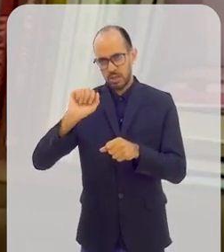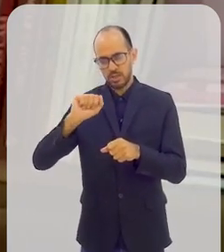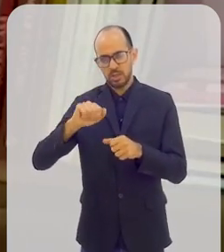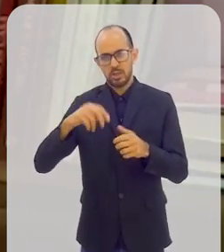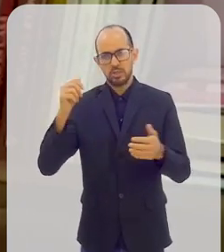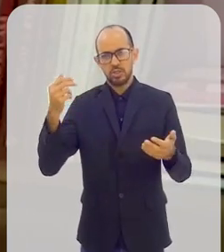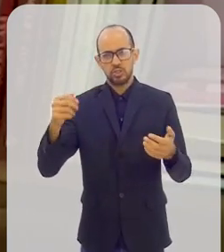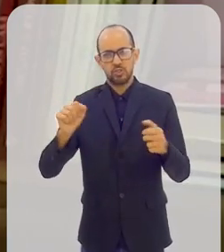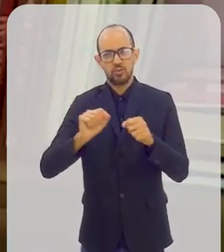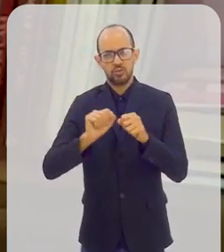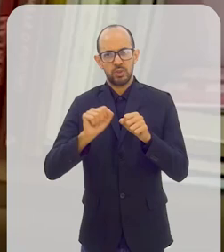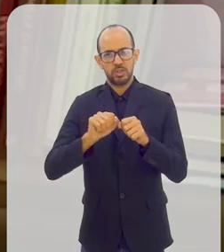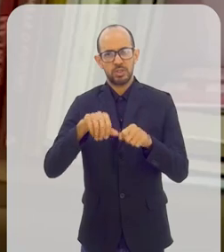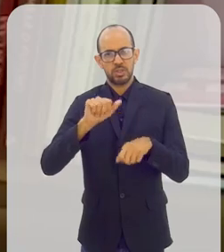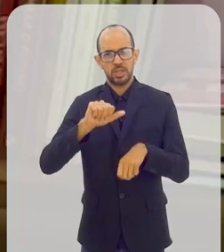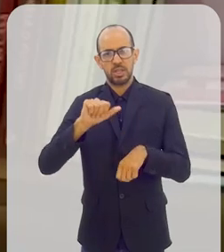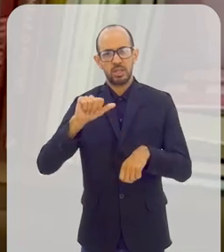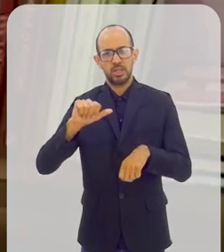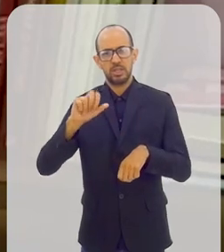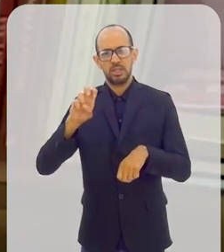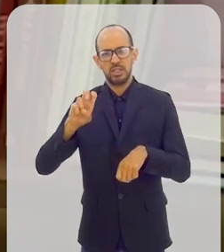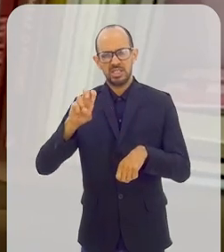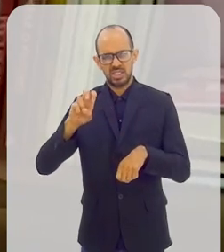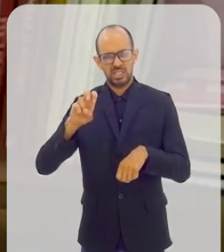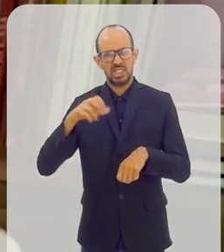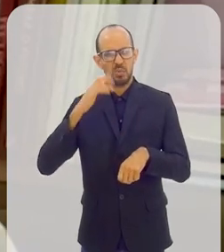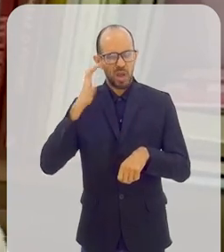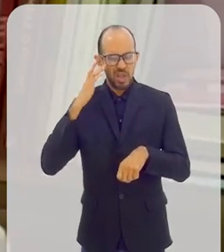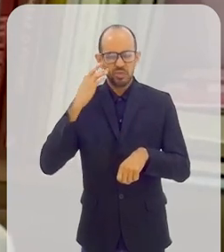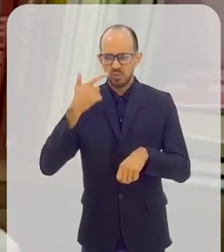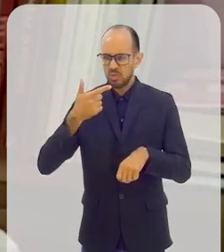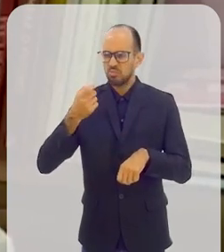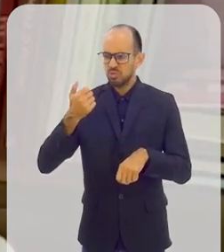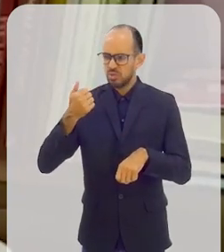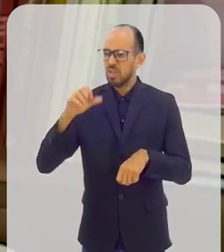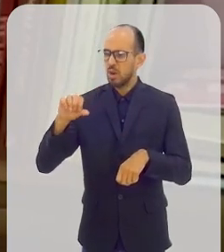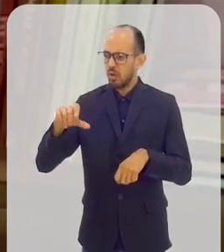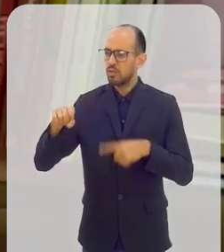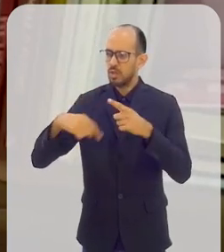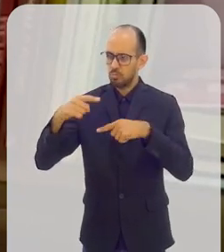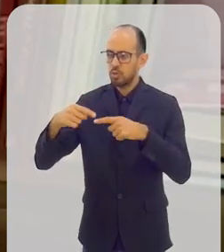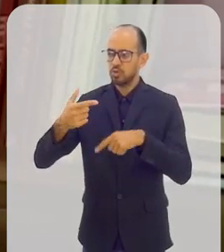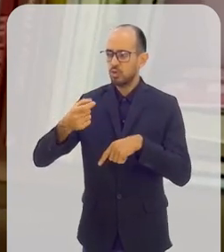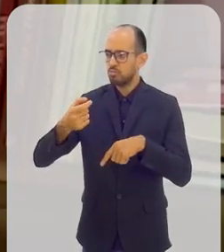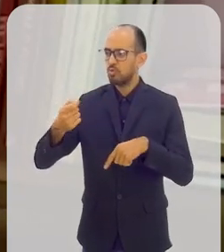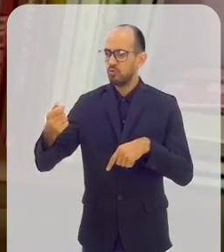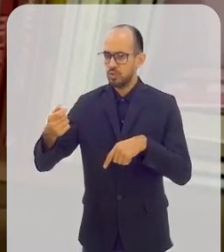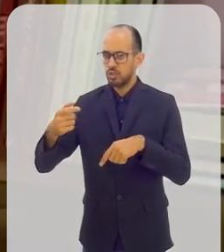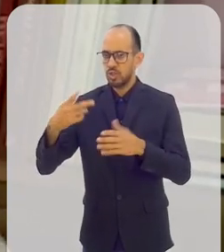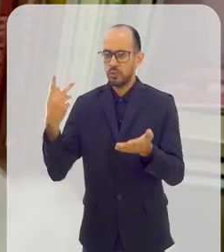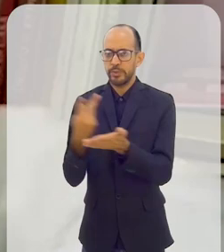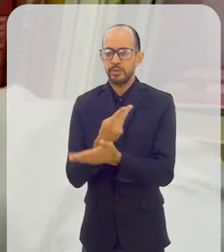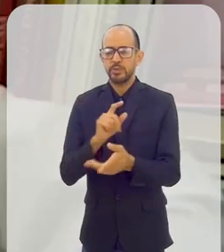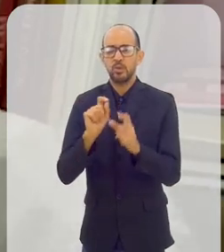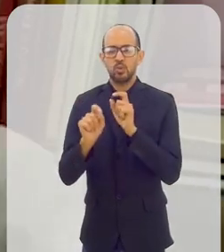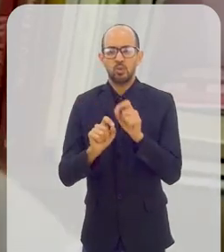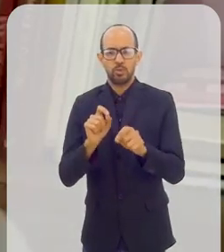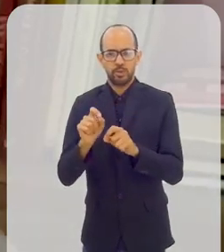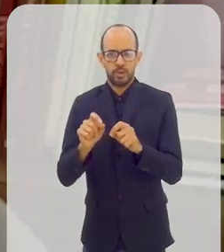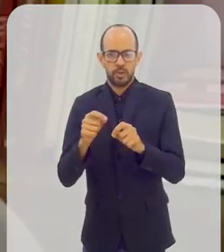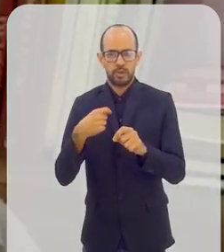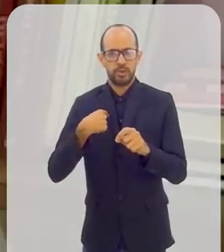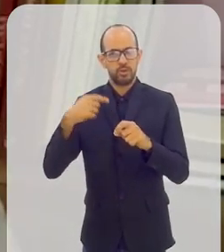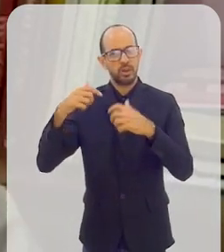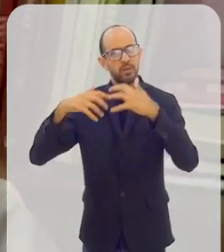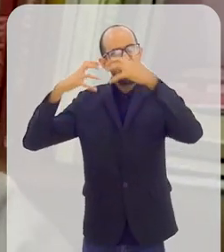teve 115 cidades em 2019. Em 2020, com a pandemia, aconteceu uma coisa